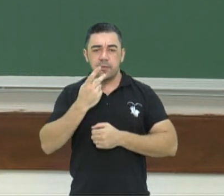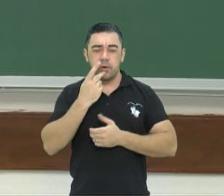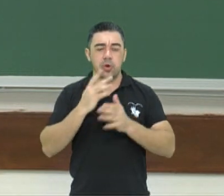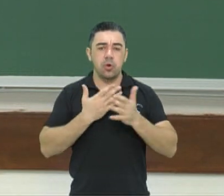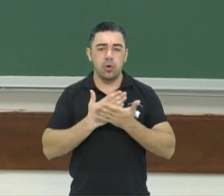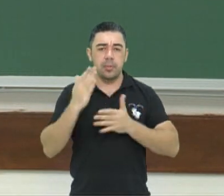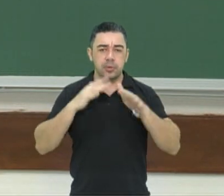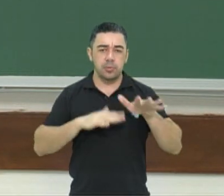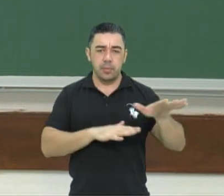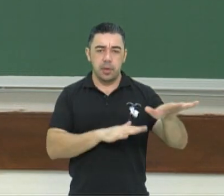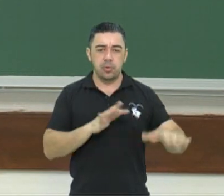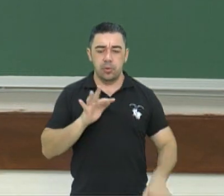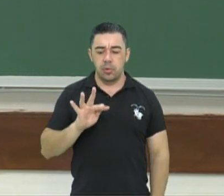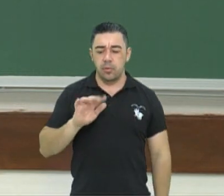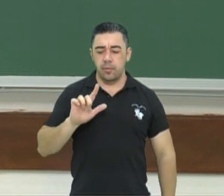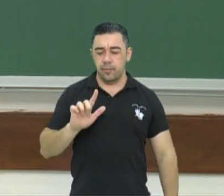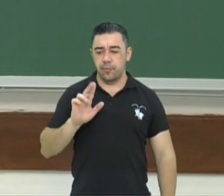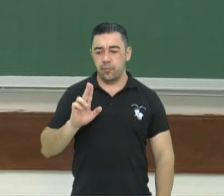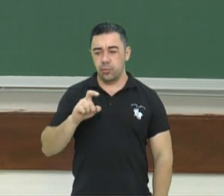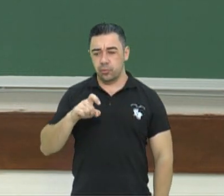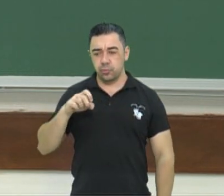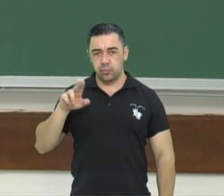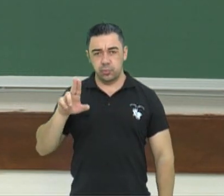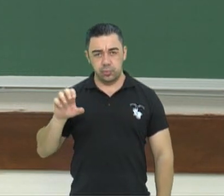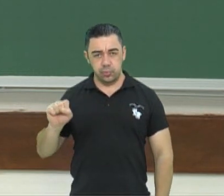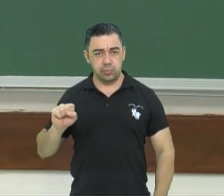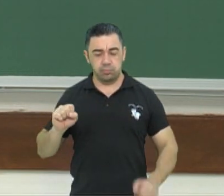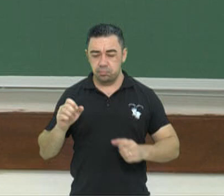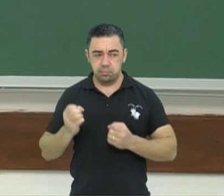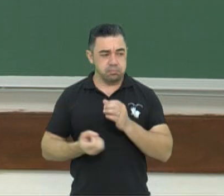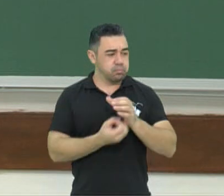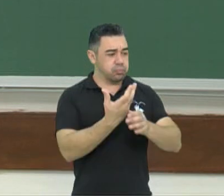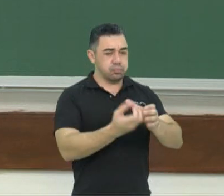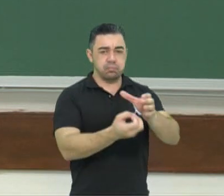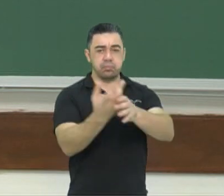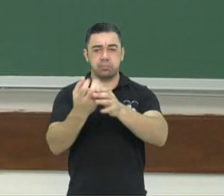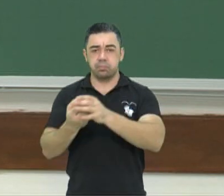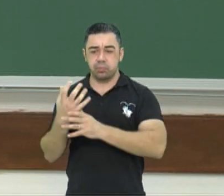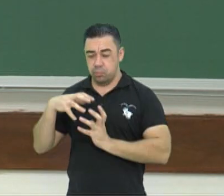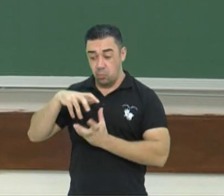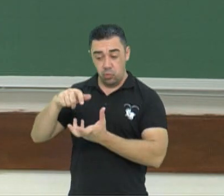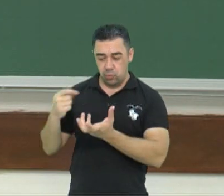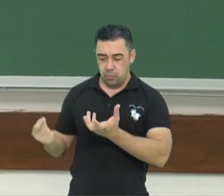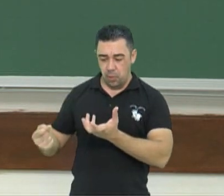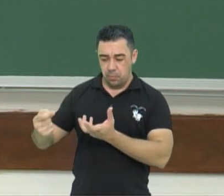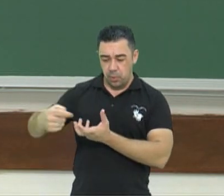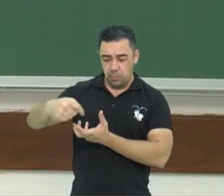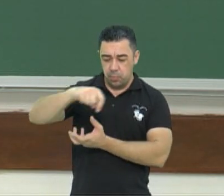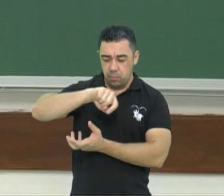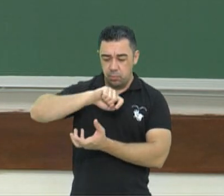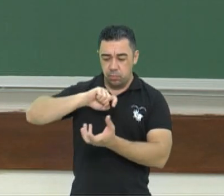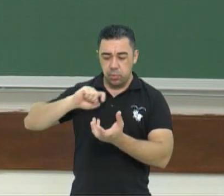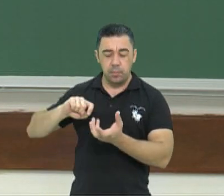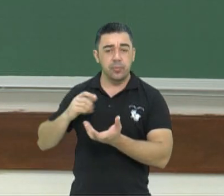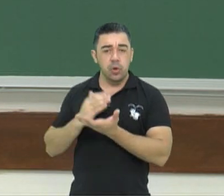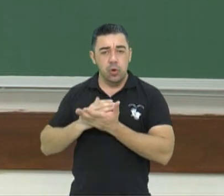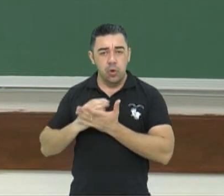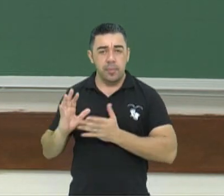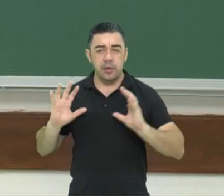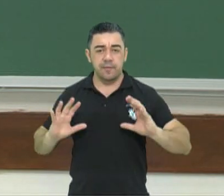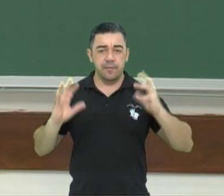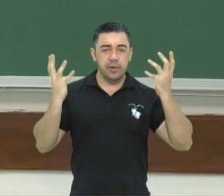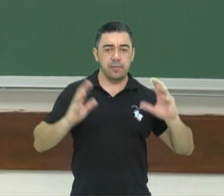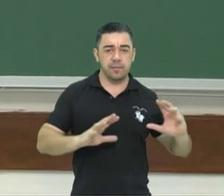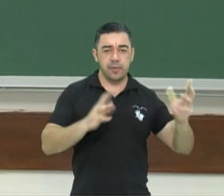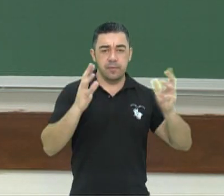o movimento Fluxus, que surge por todo mundo. O que acontece? Começa a ter vários festivais Fluxus, no